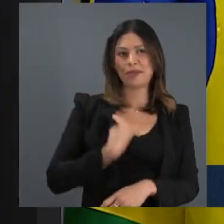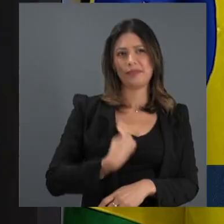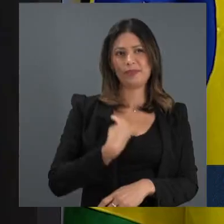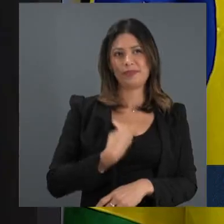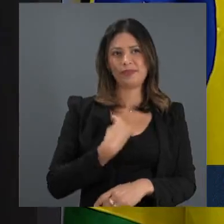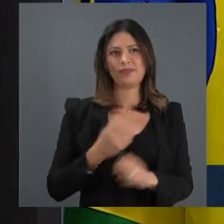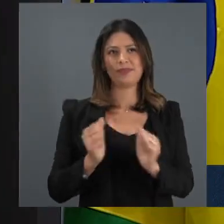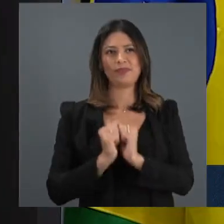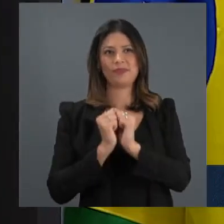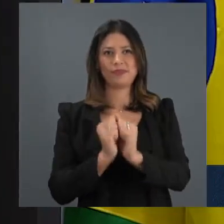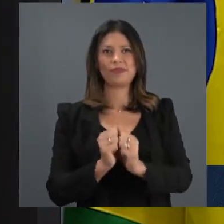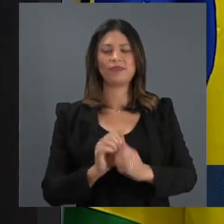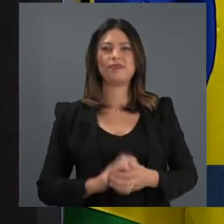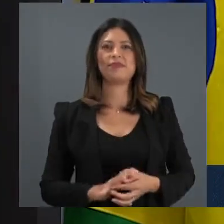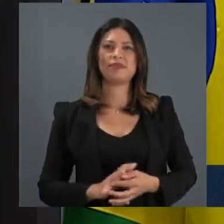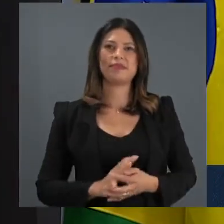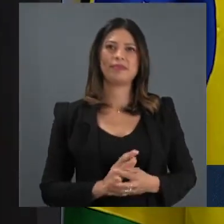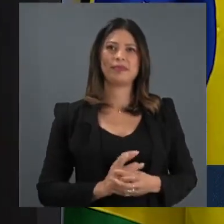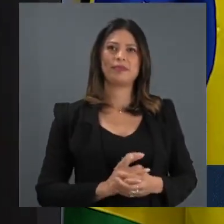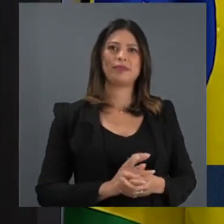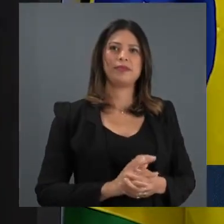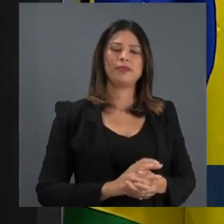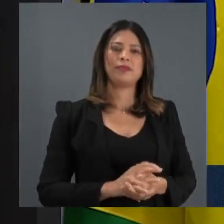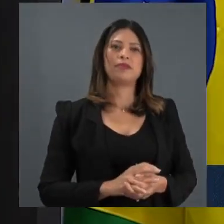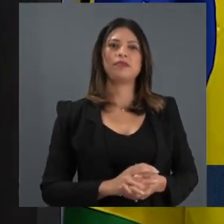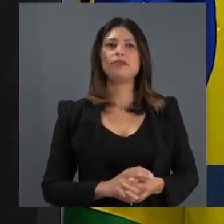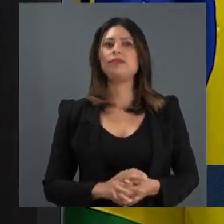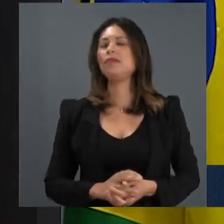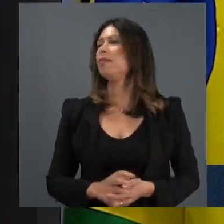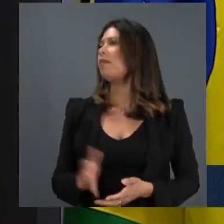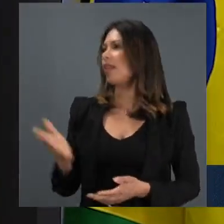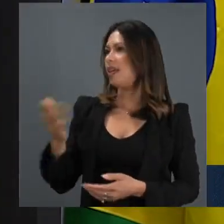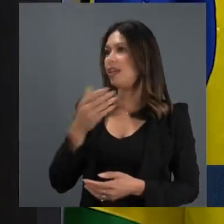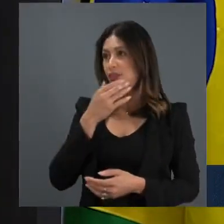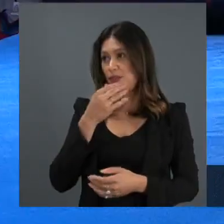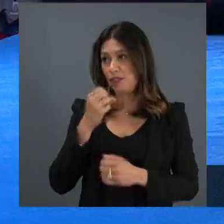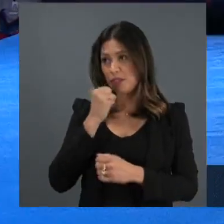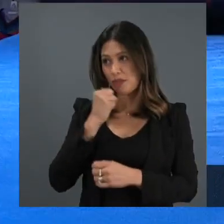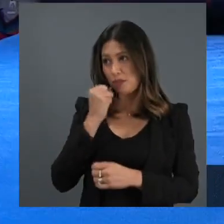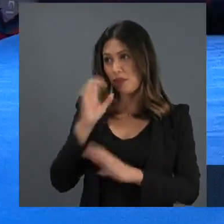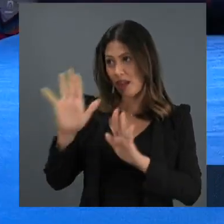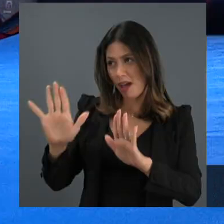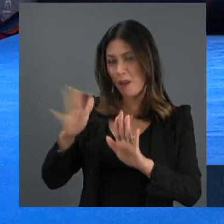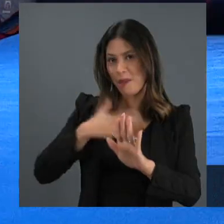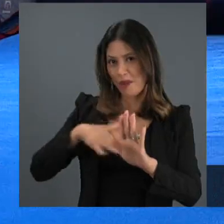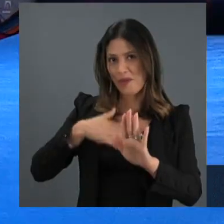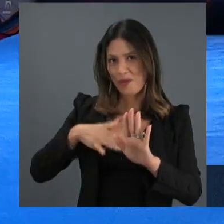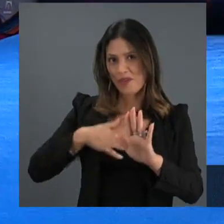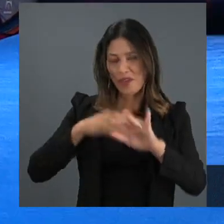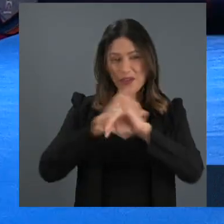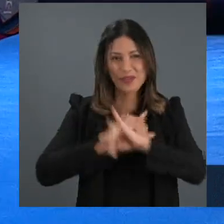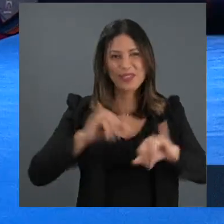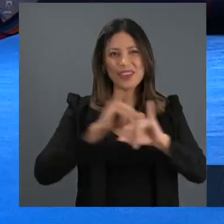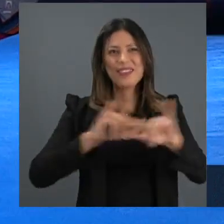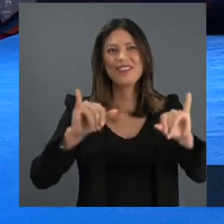visitando. Mas, presidente, eu vou falar Girão, hoje... Você quer que eu vou passar logo? Passe, boa.